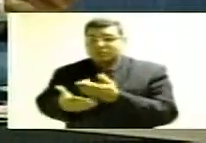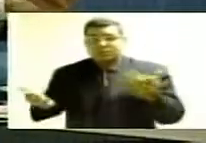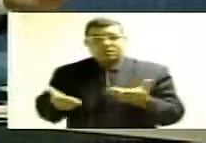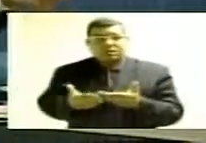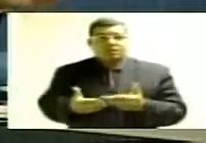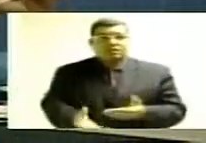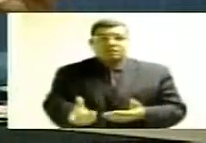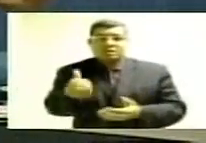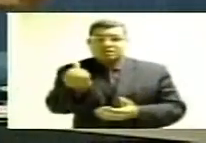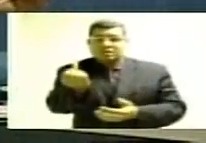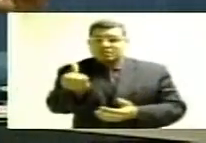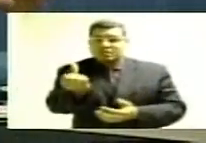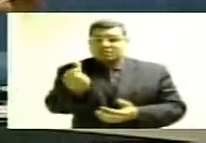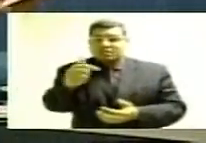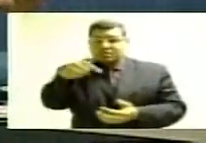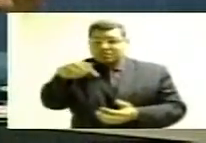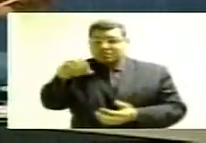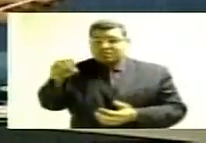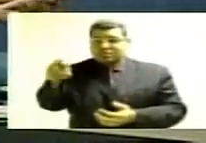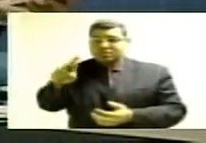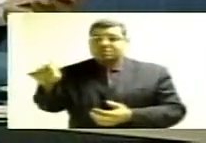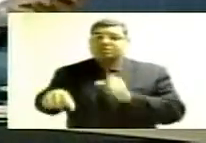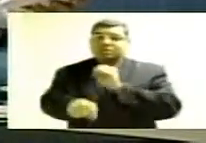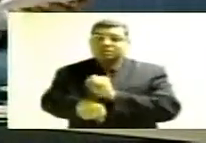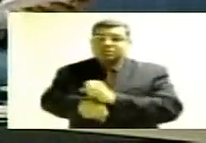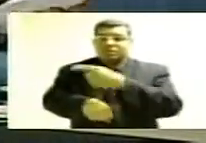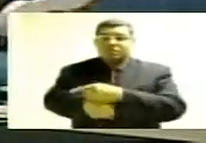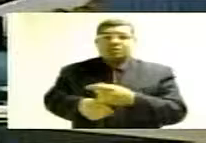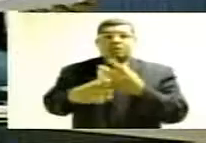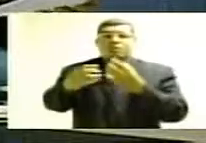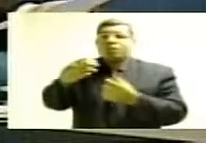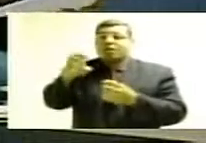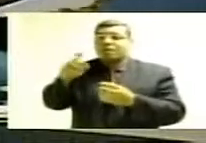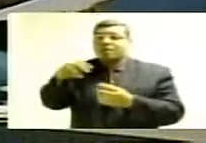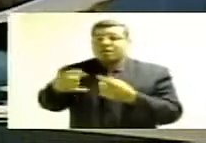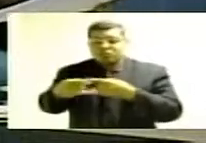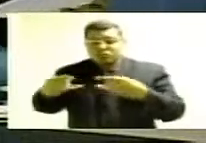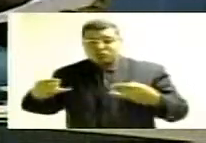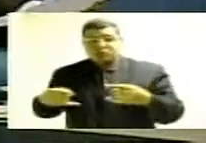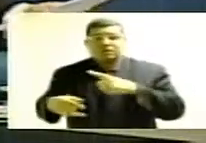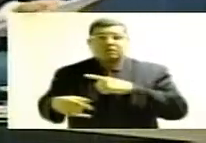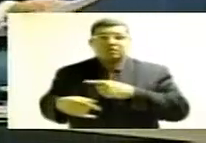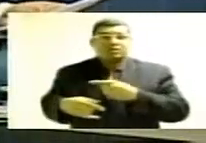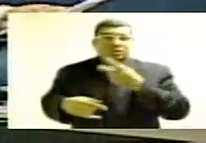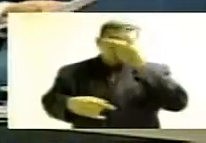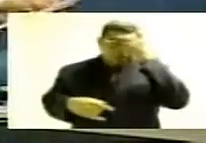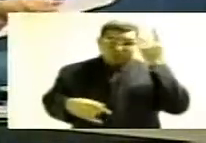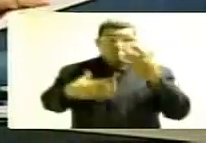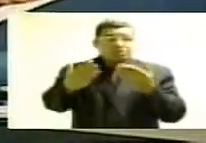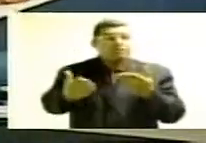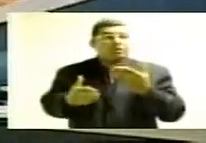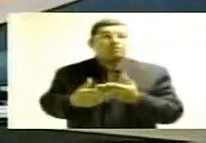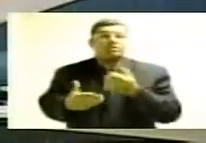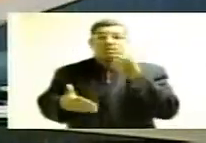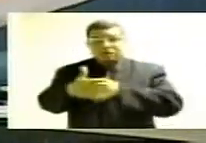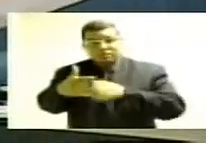pagar 700 milhões de reais empenhado. O empenho é um cheque que está na mão de alguém, que uma hora vai